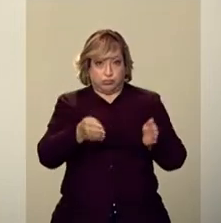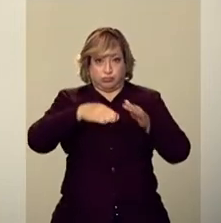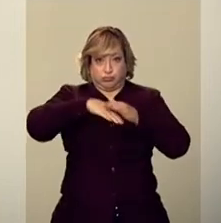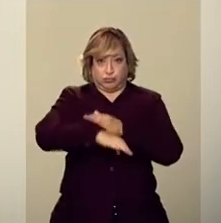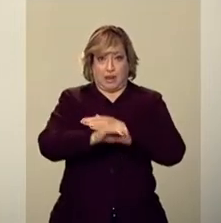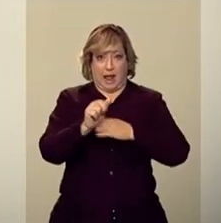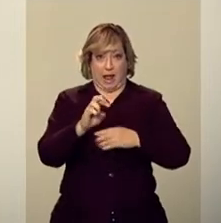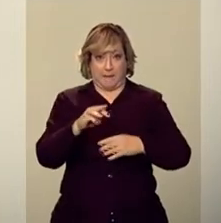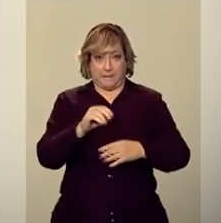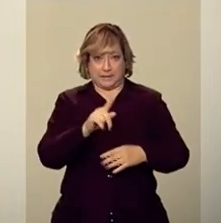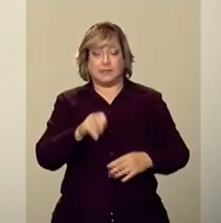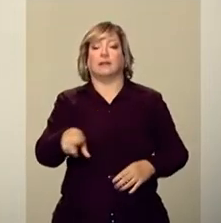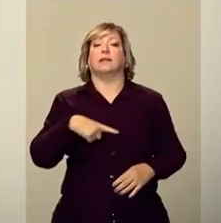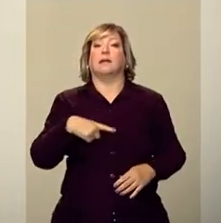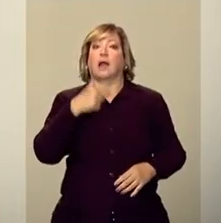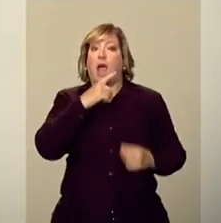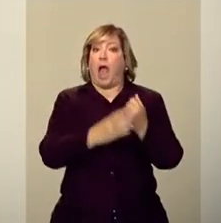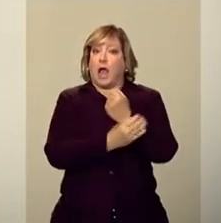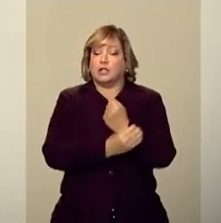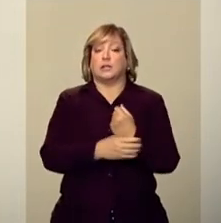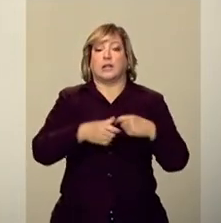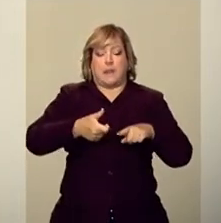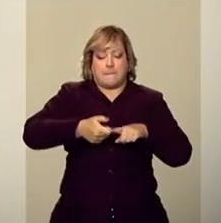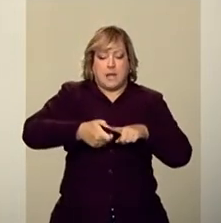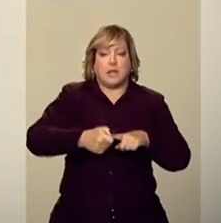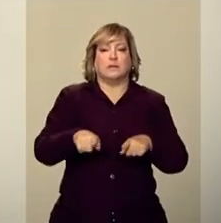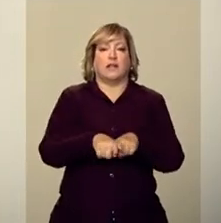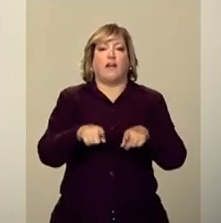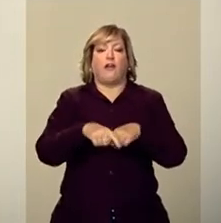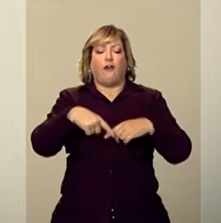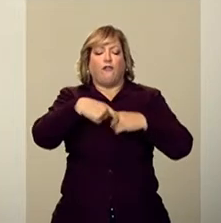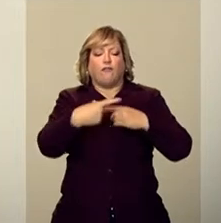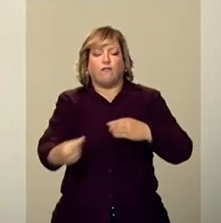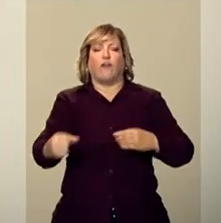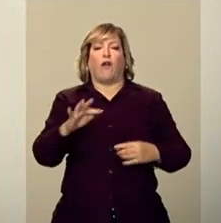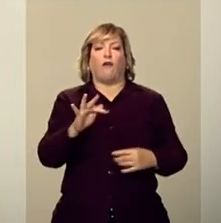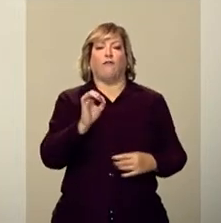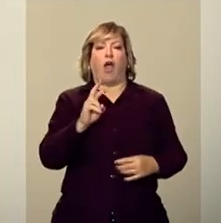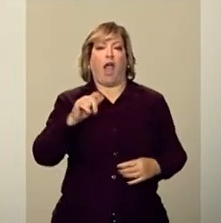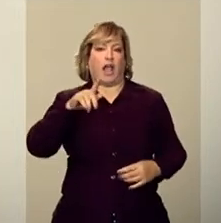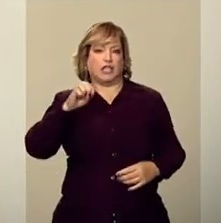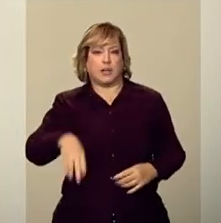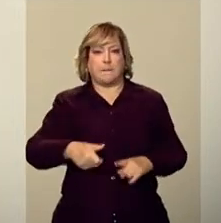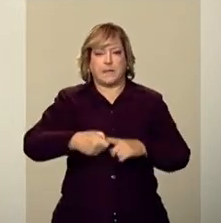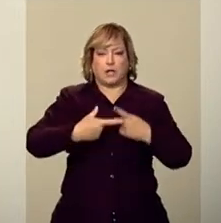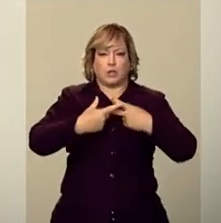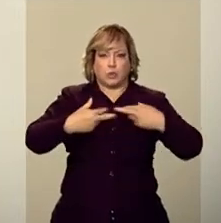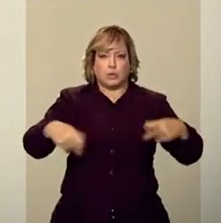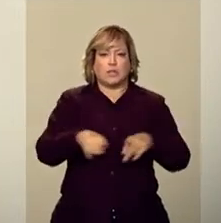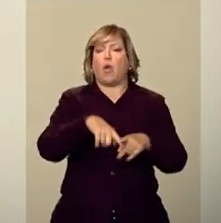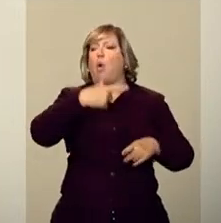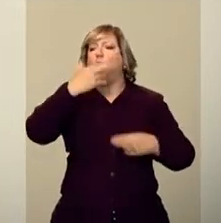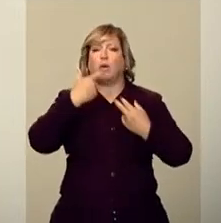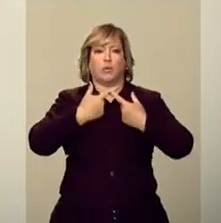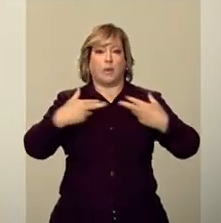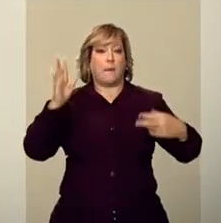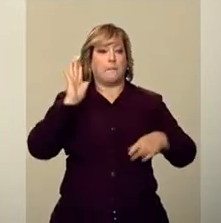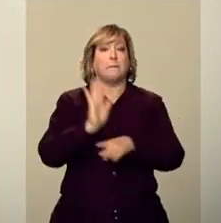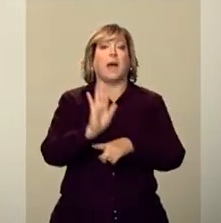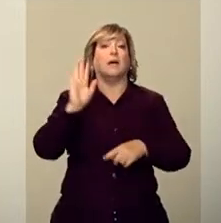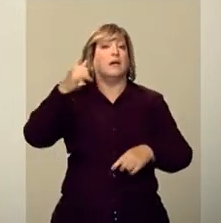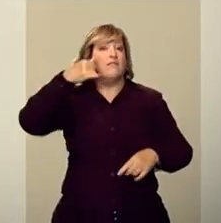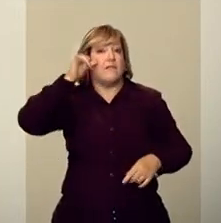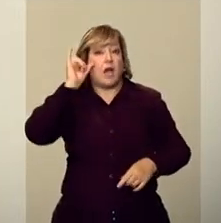garantir que haverá milho forragem de milho e outro tipo de alimentos por exemplo para o